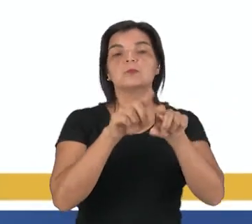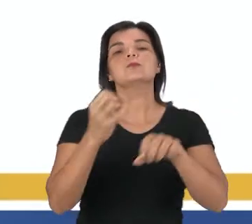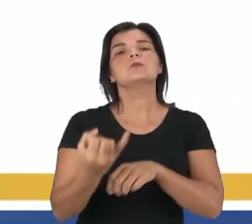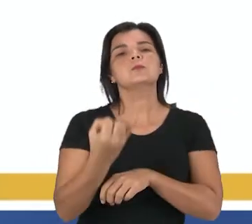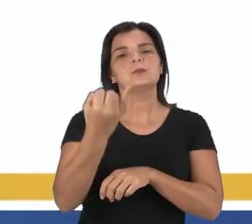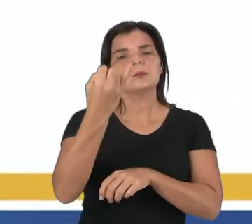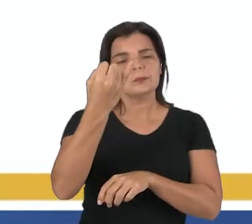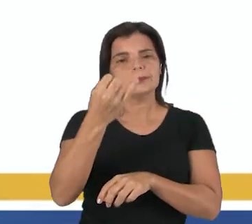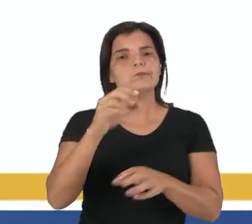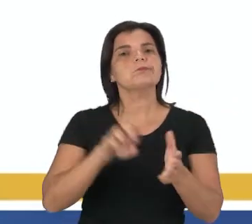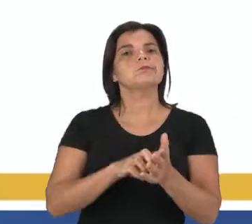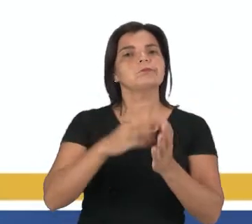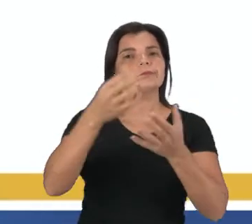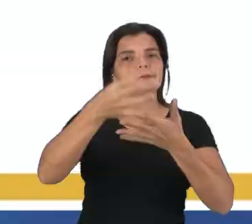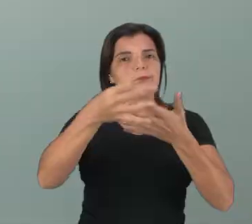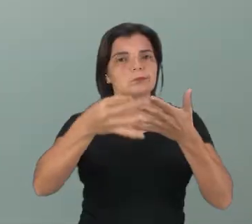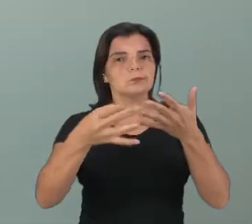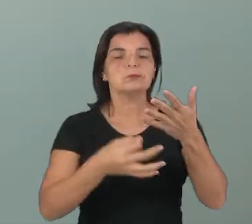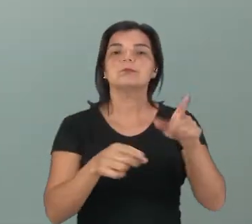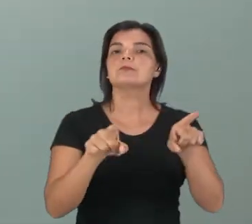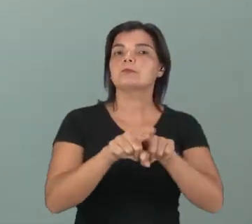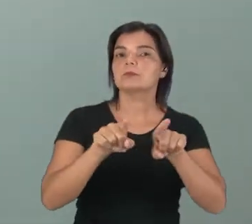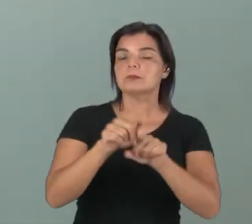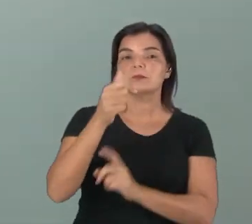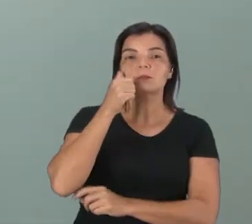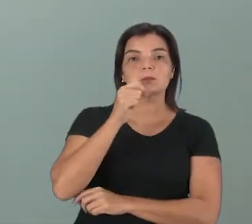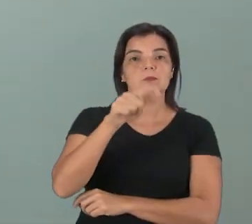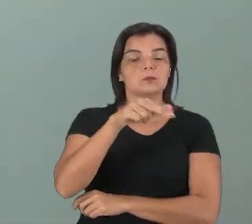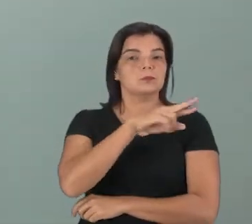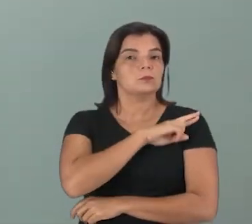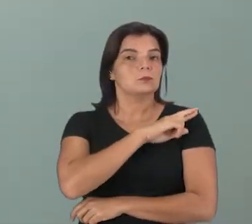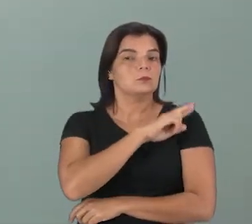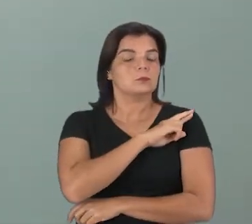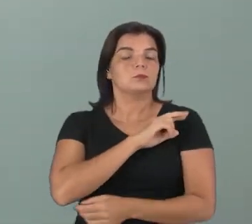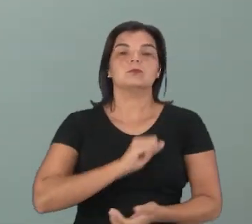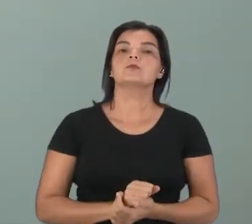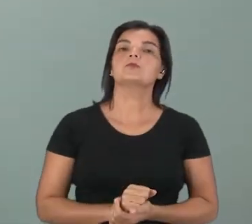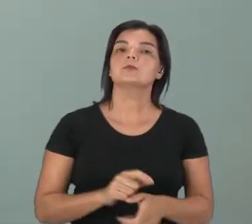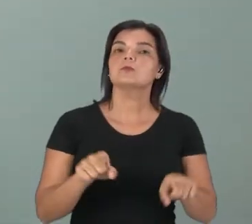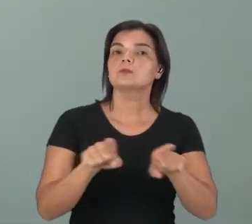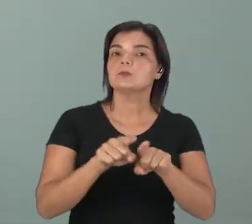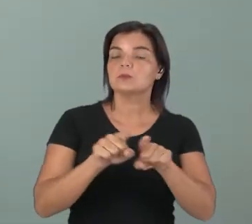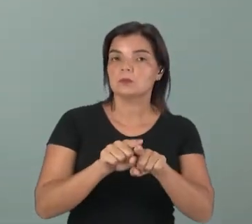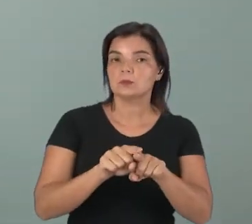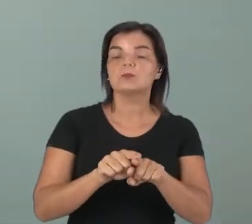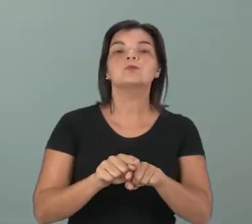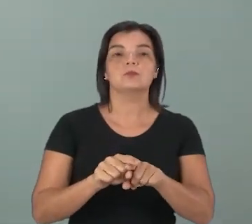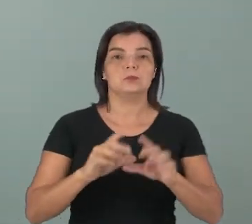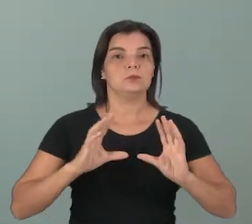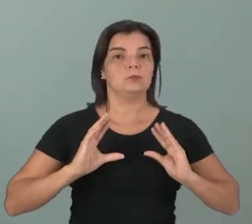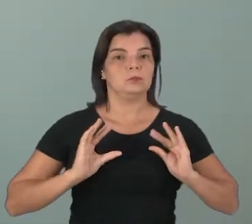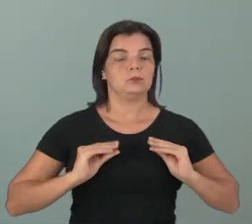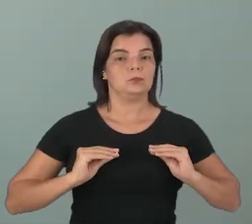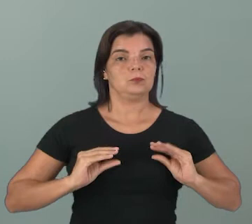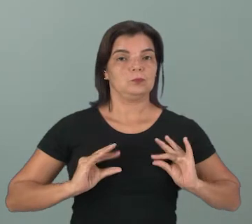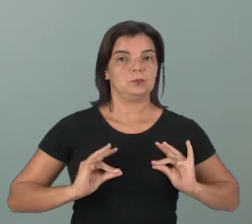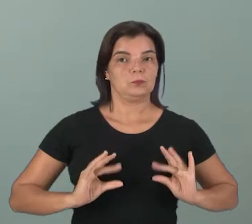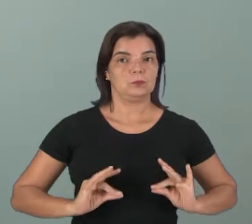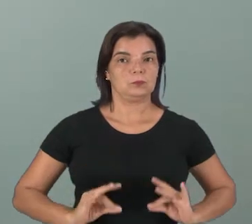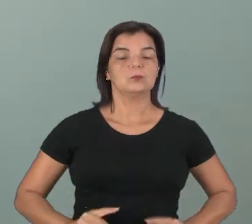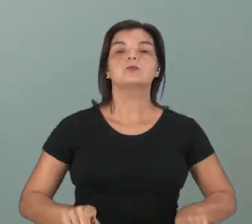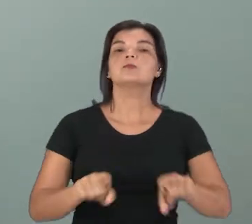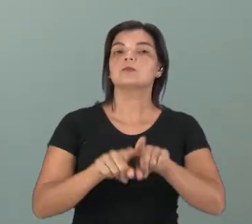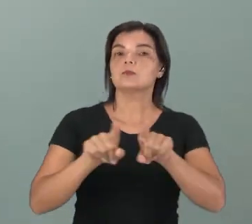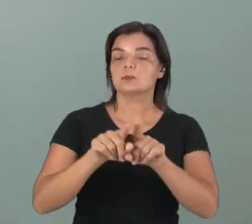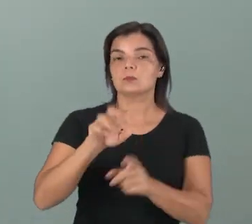gente destacar aí sobre o sistema reprodutor feminino? Que ele é responsável pela produção de hormônios sexuais e também